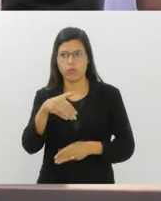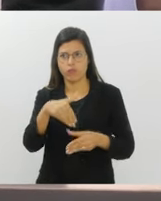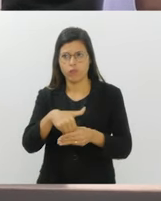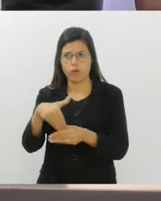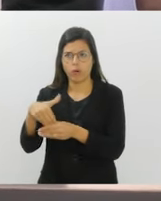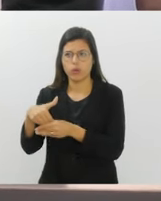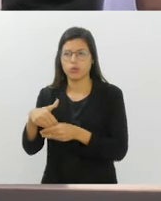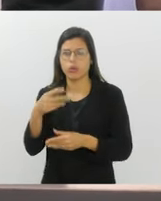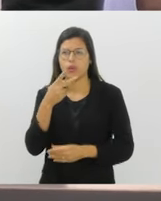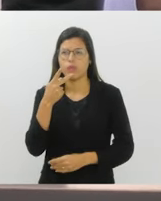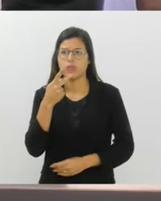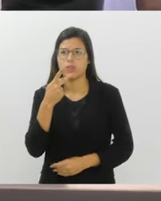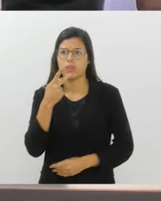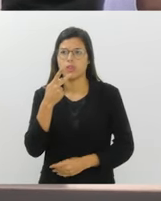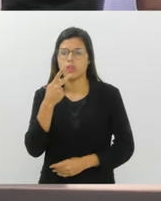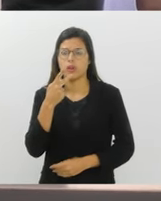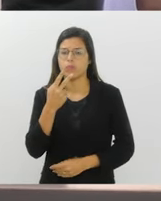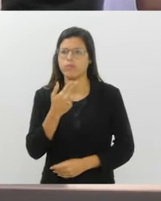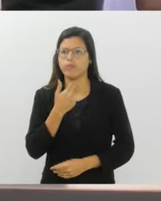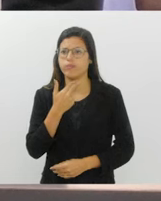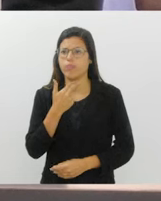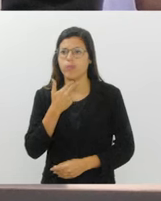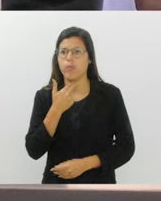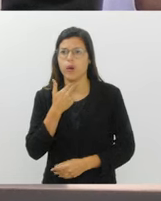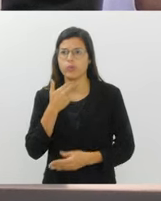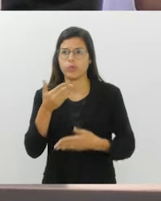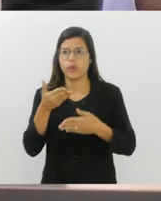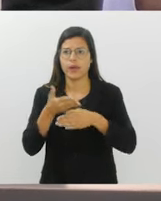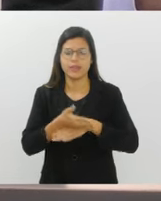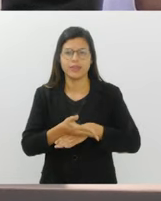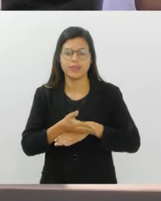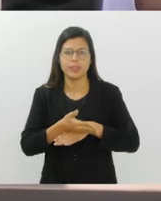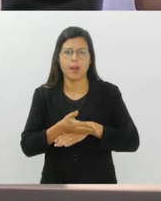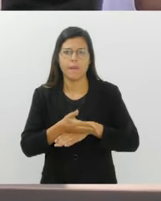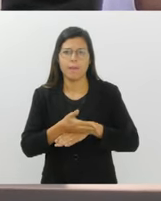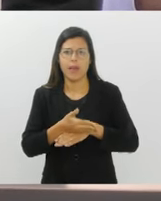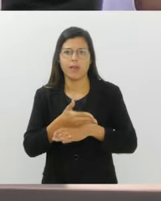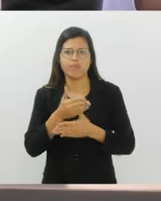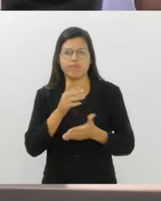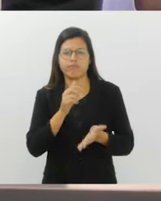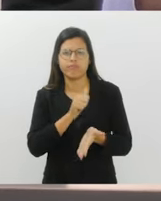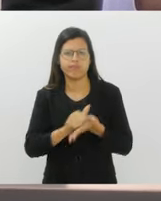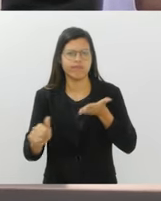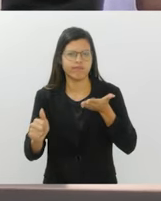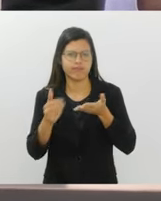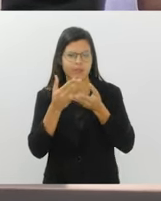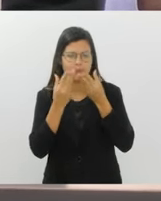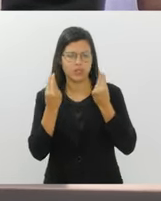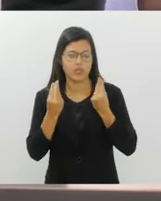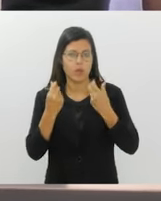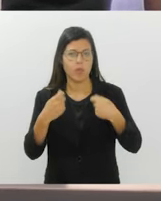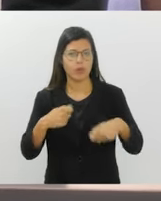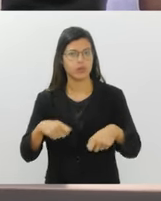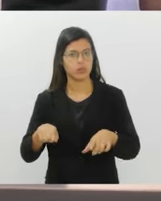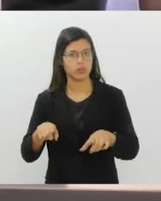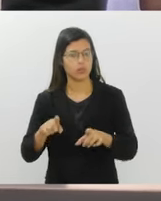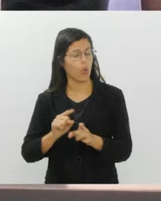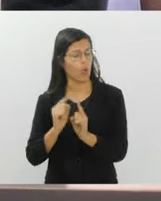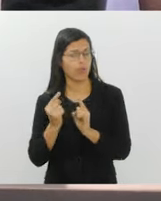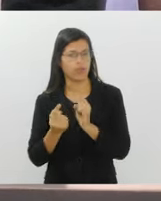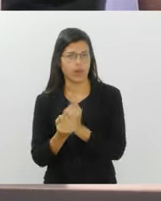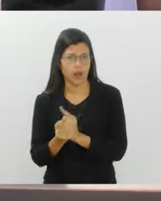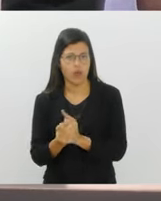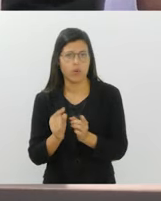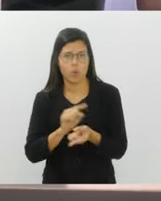assim para mim mesmo, pô, eu não posso ir para lá para me apagar. Eu tenho que ir lá para honrar o lugar que eu estou, para vestir a camisa da